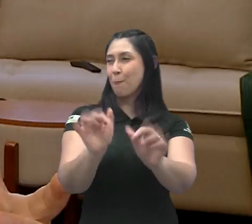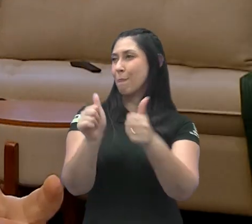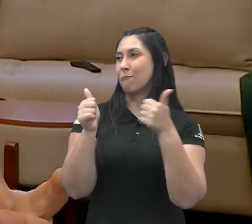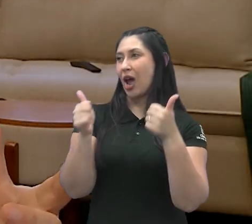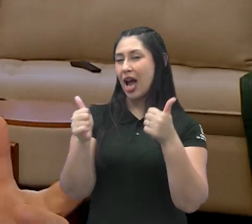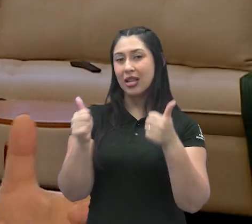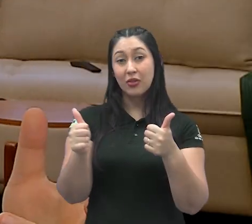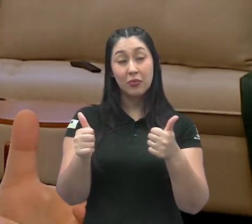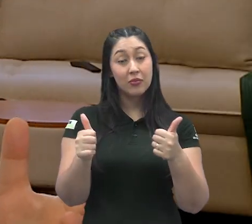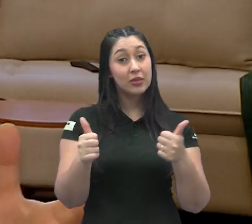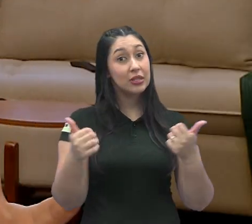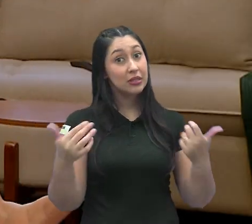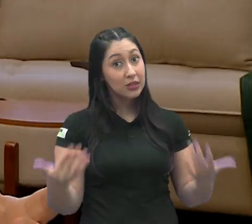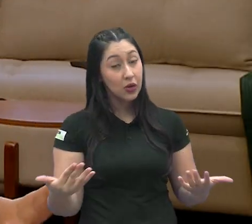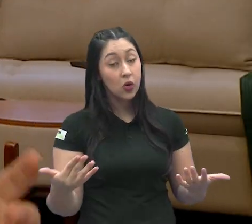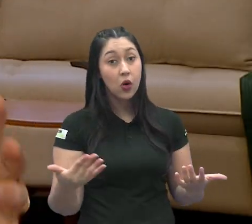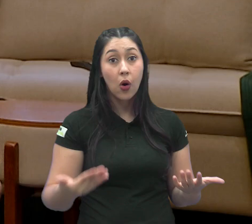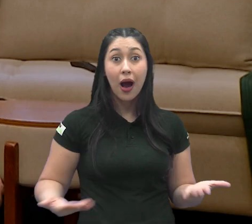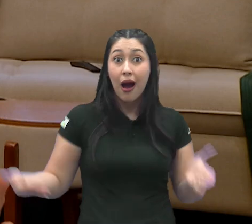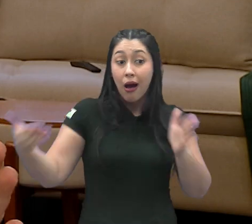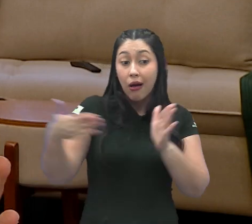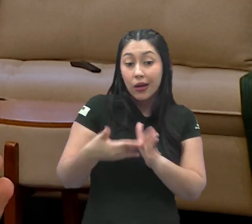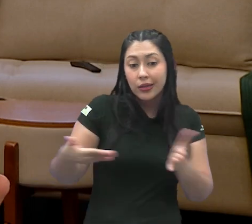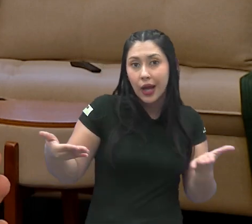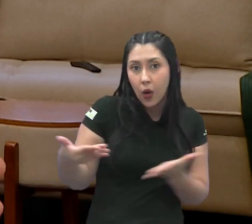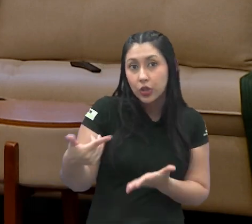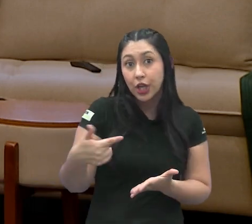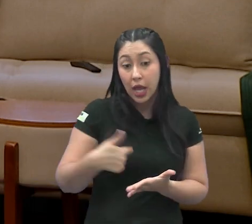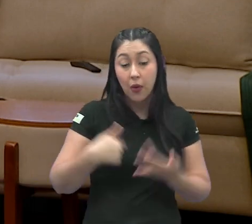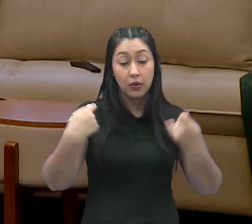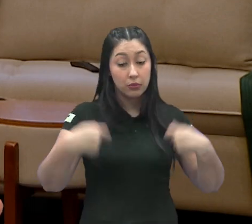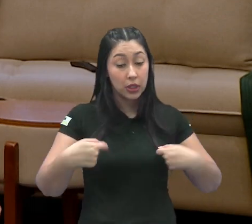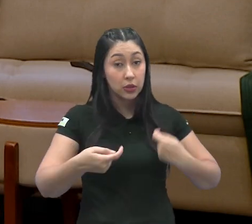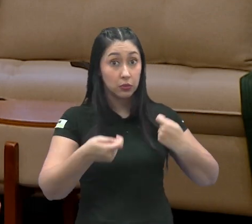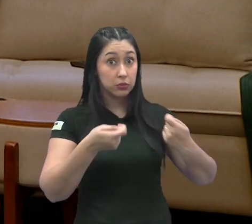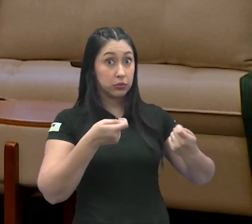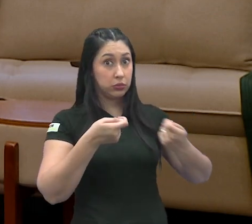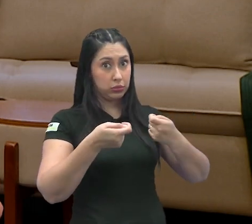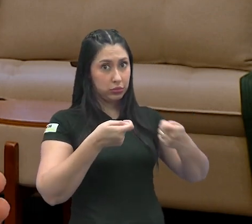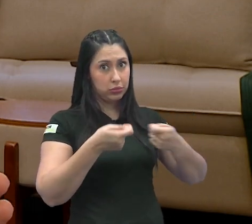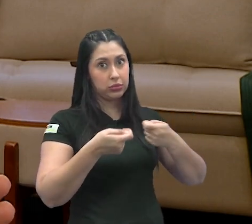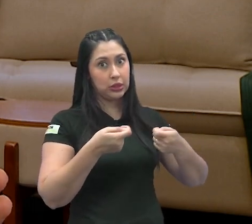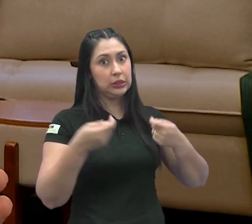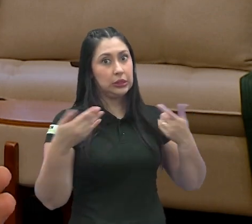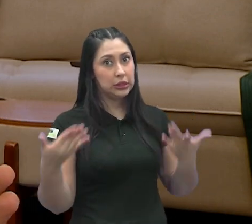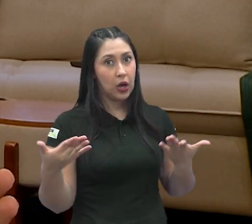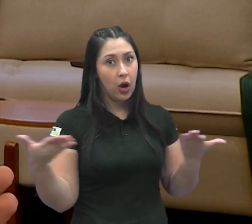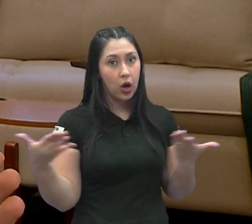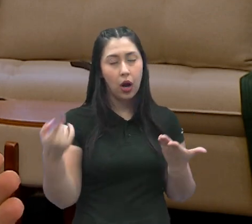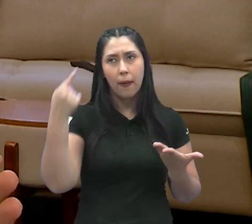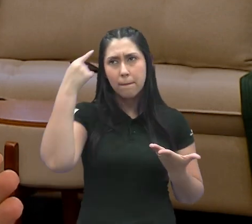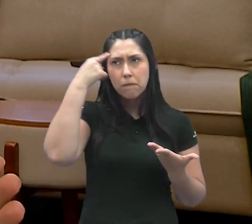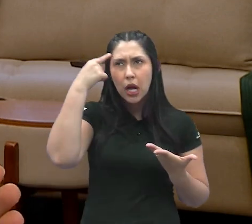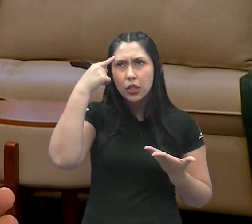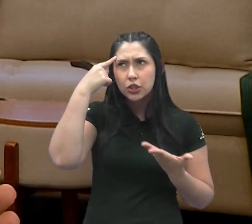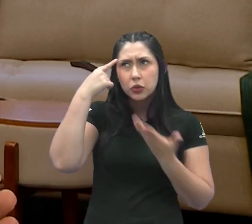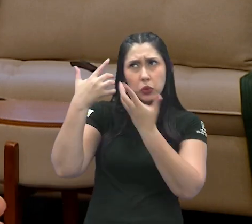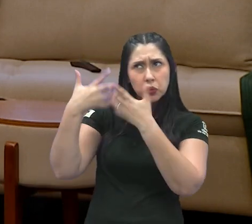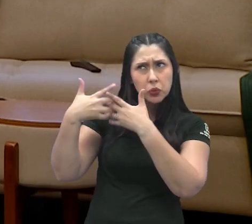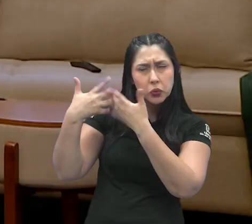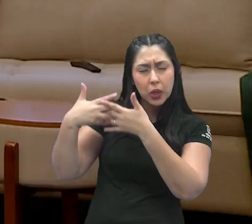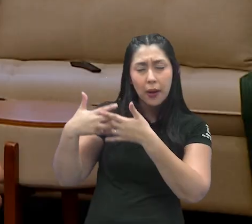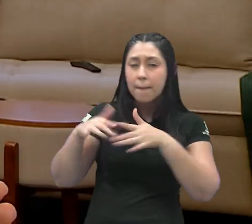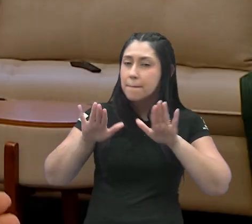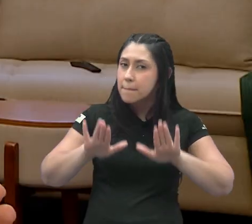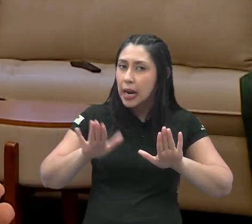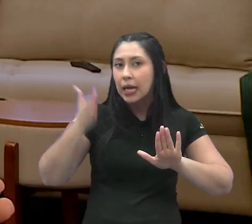coisas vão acontecer. Então, ainda hoje, eu tenho que me policiar bastante. Então, eu passei a policiar bastante a minha